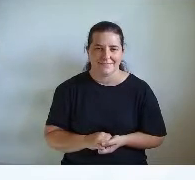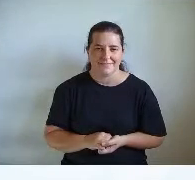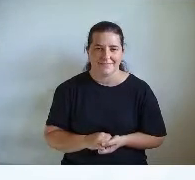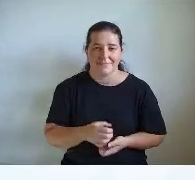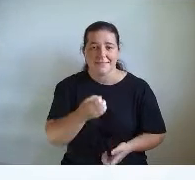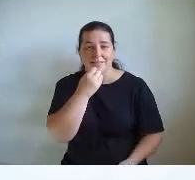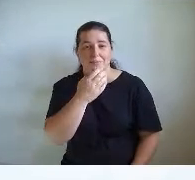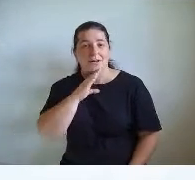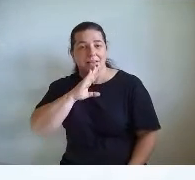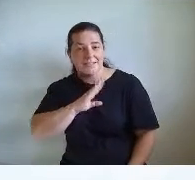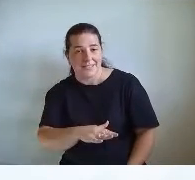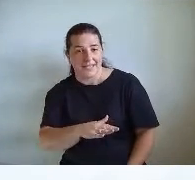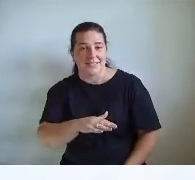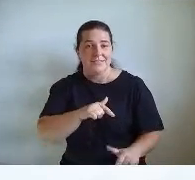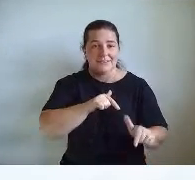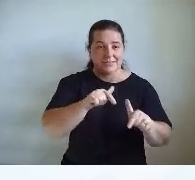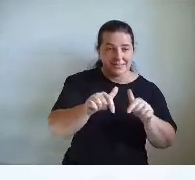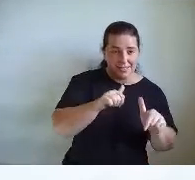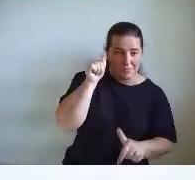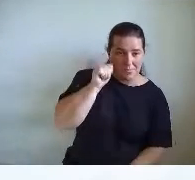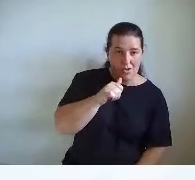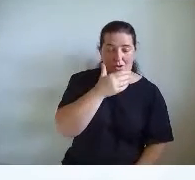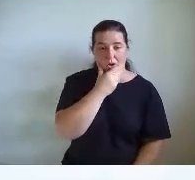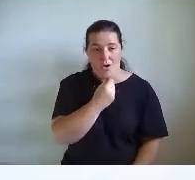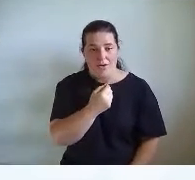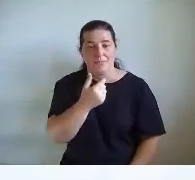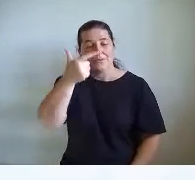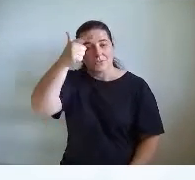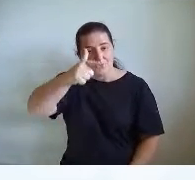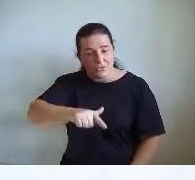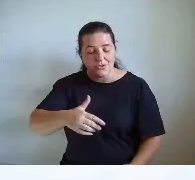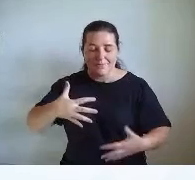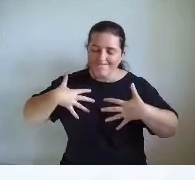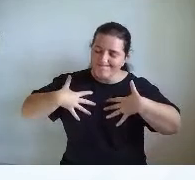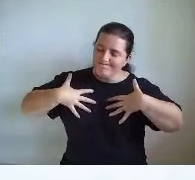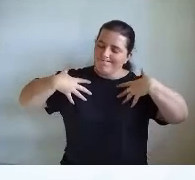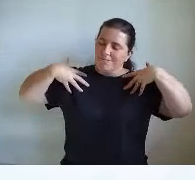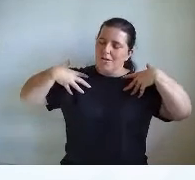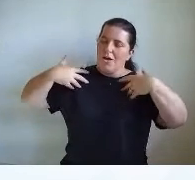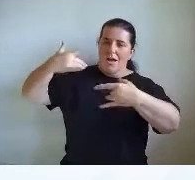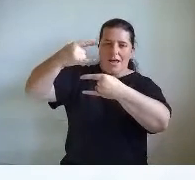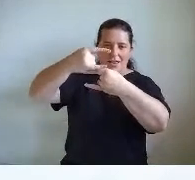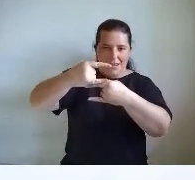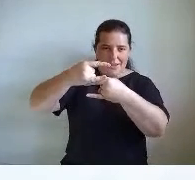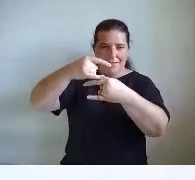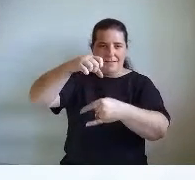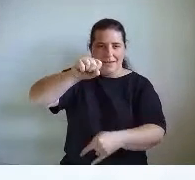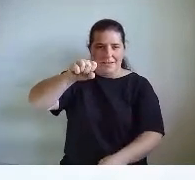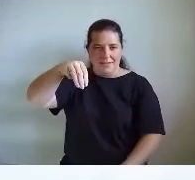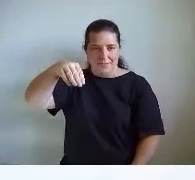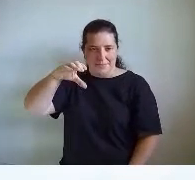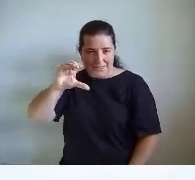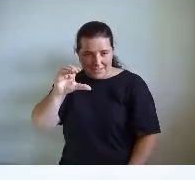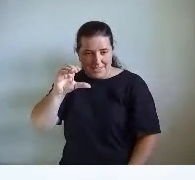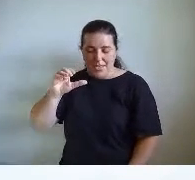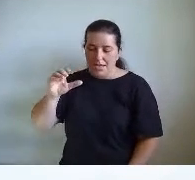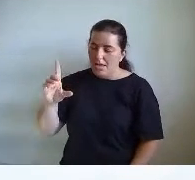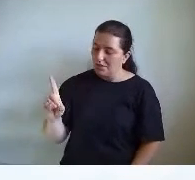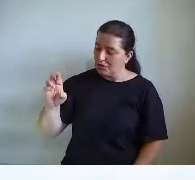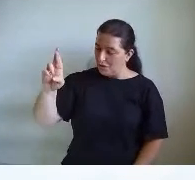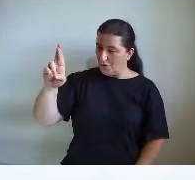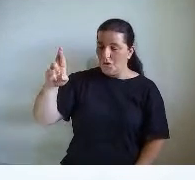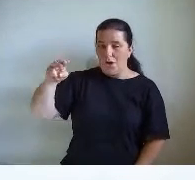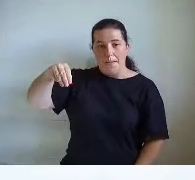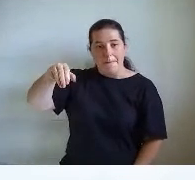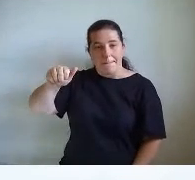Boa tarde, trabalhadoras e trabalhadores. Mais uma vez, temos a honra de receber aqui na live SMC a doutora Margarete, ela